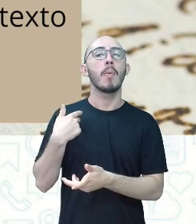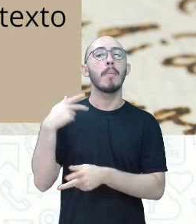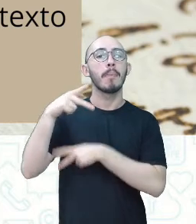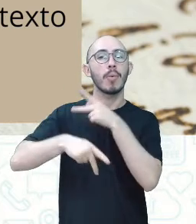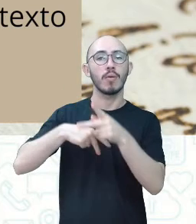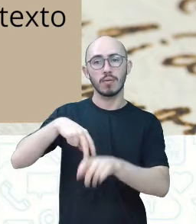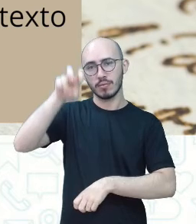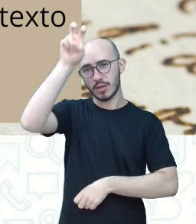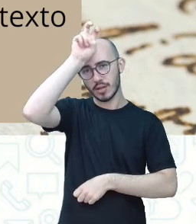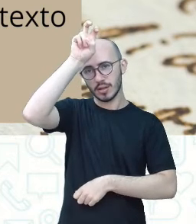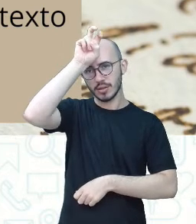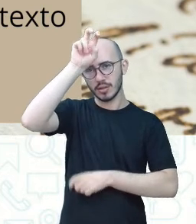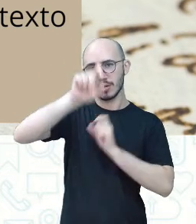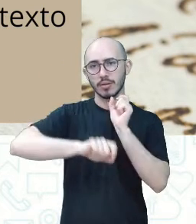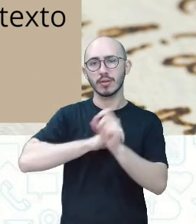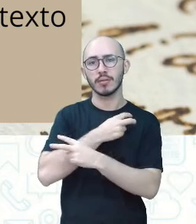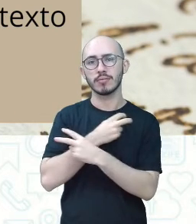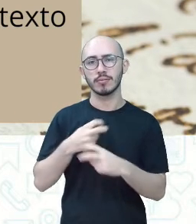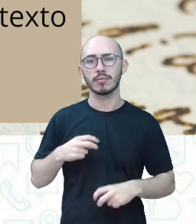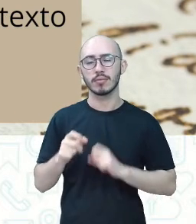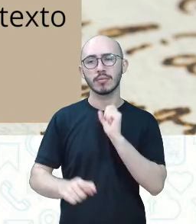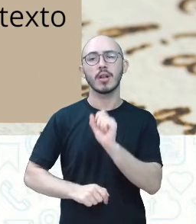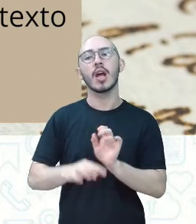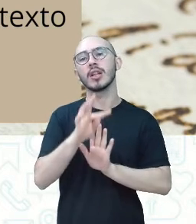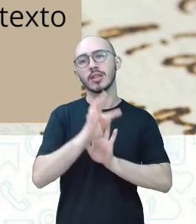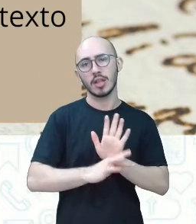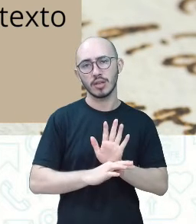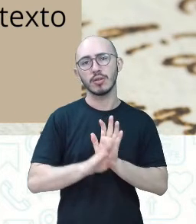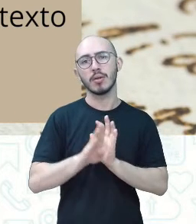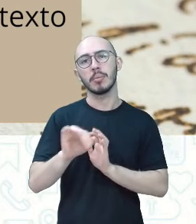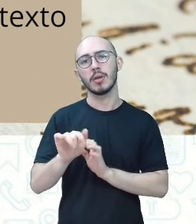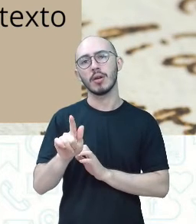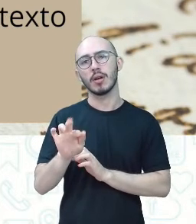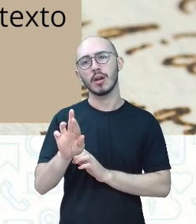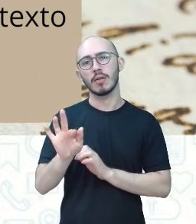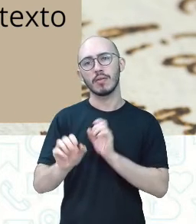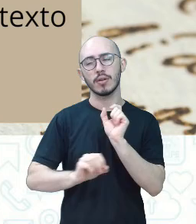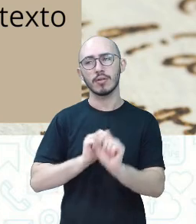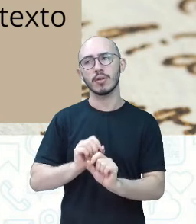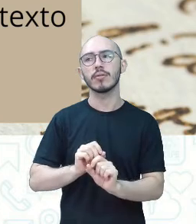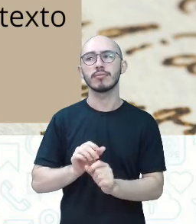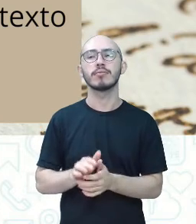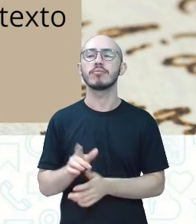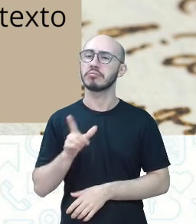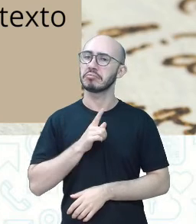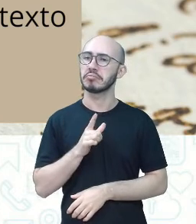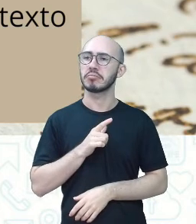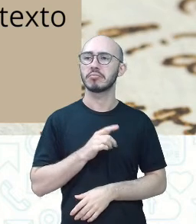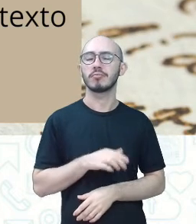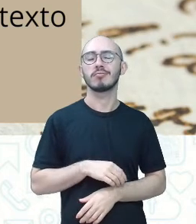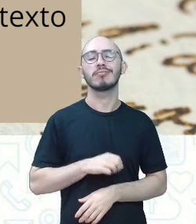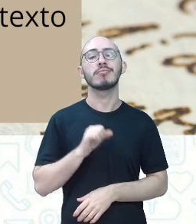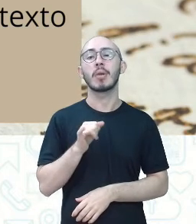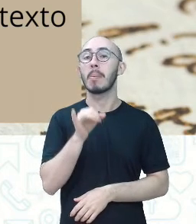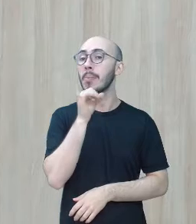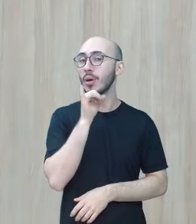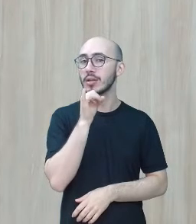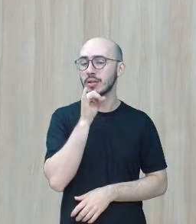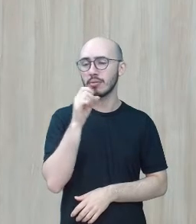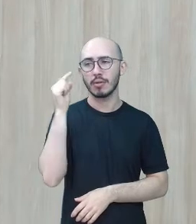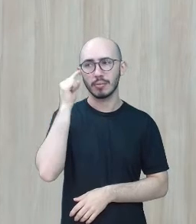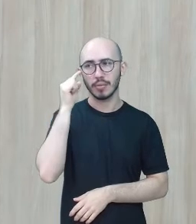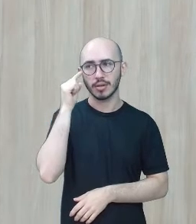poderia configurar-se como um texto biográfico, embora não necessariamente autobiográfico. Se a gente pensar, por exemplo,